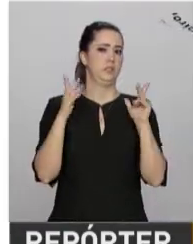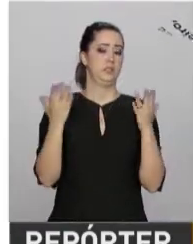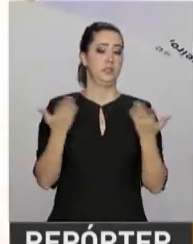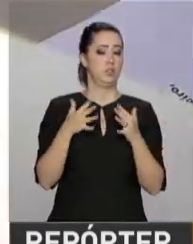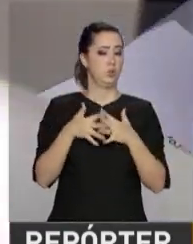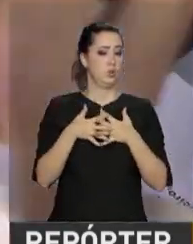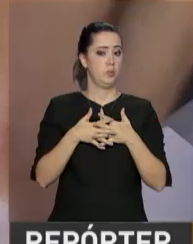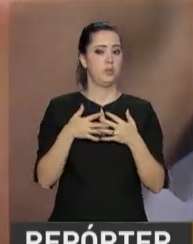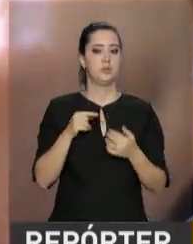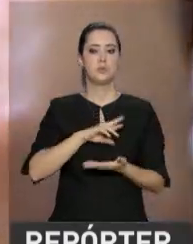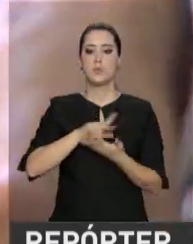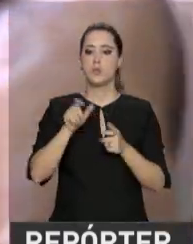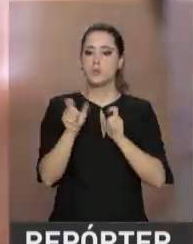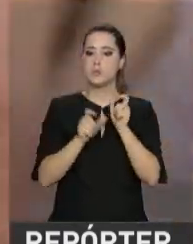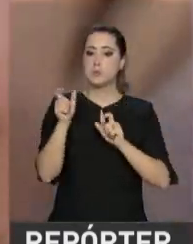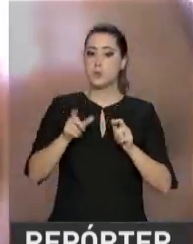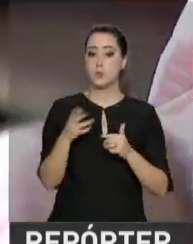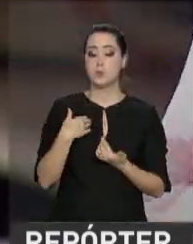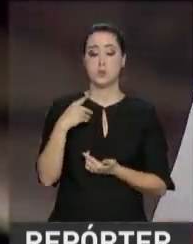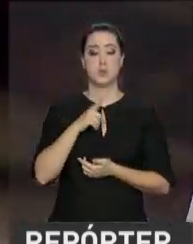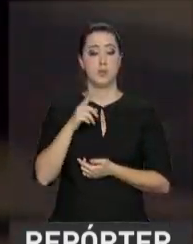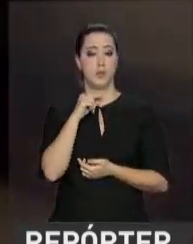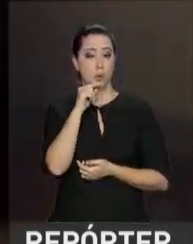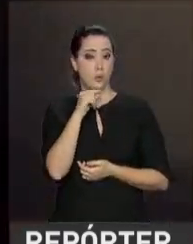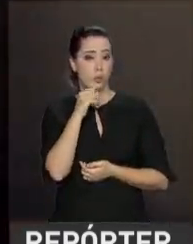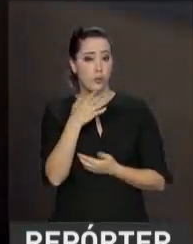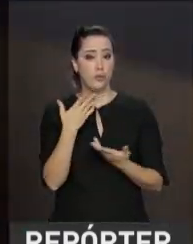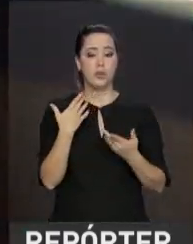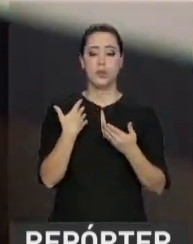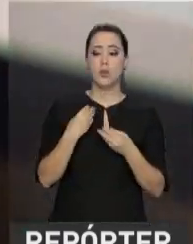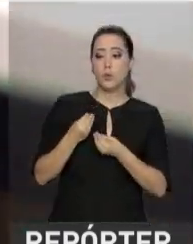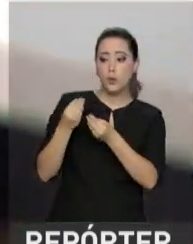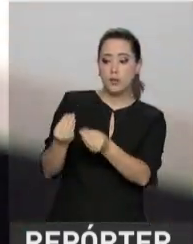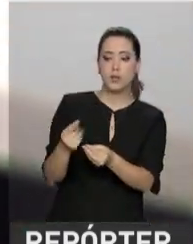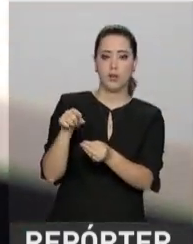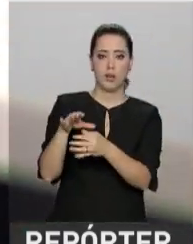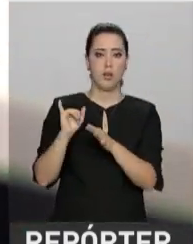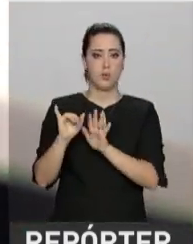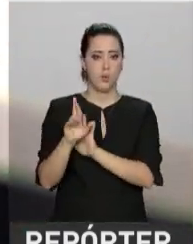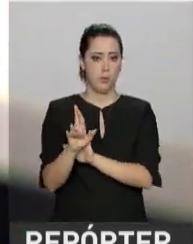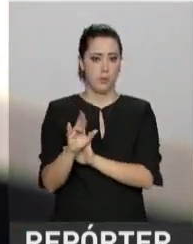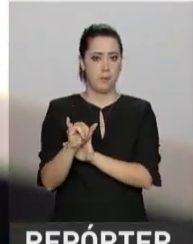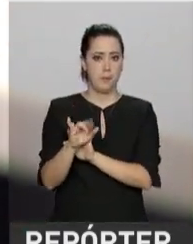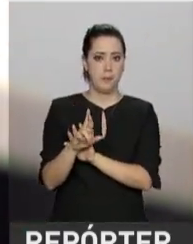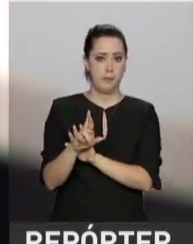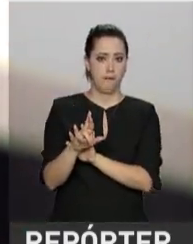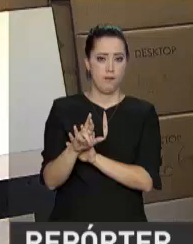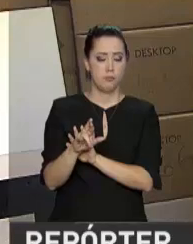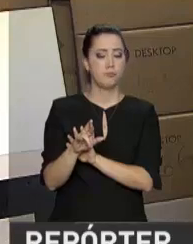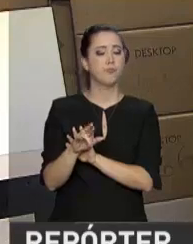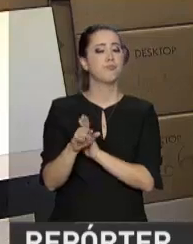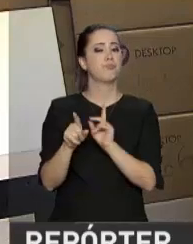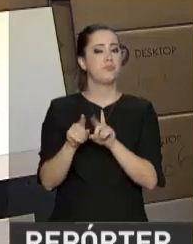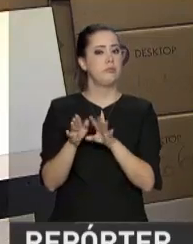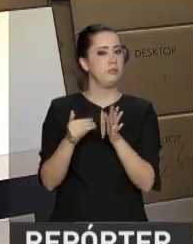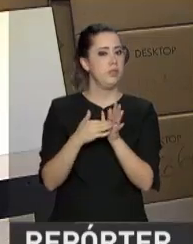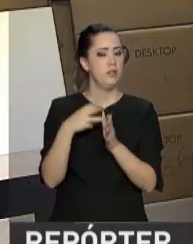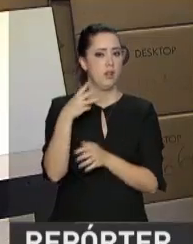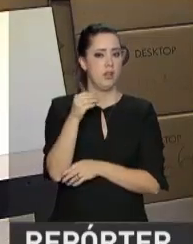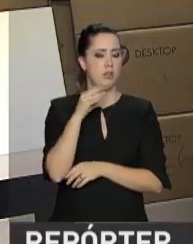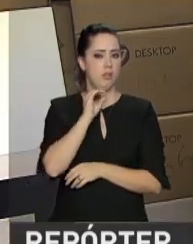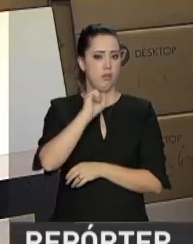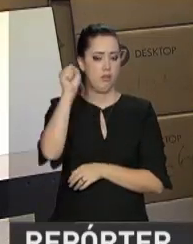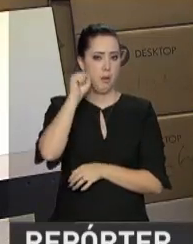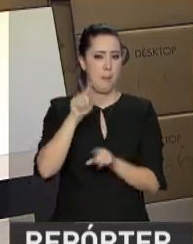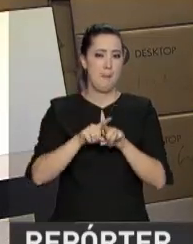assim como eu são muitos contribuintes ainda não entregaram a declaração o prazo vai até 30 de abril mas deixar para a última